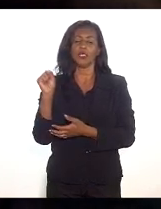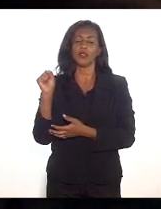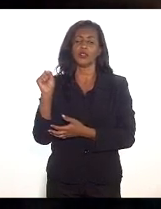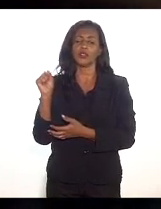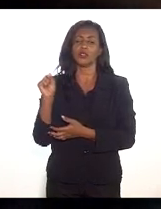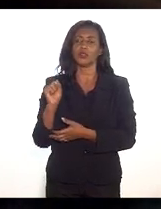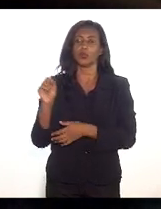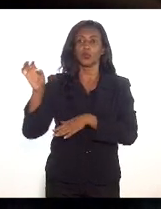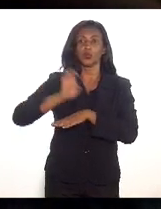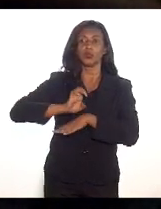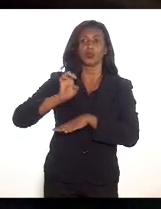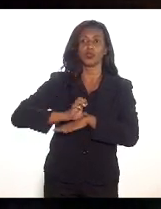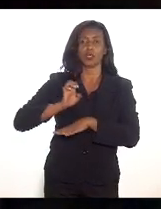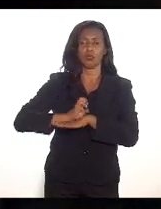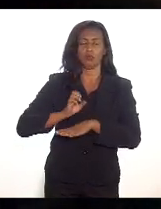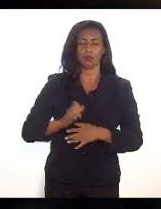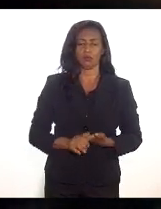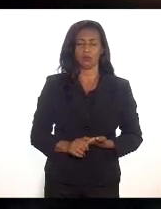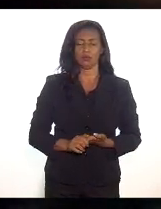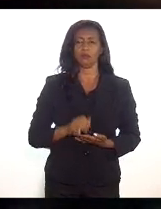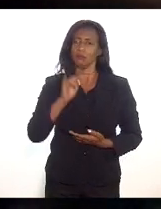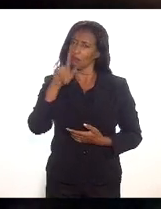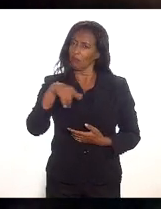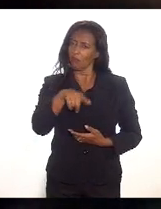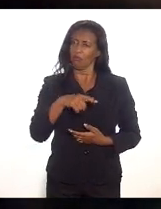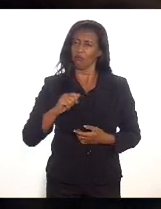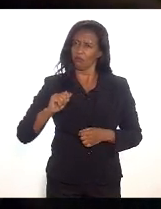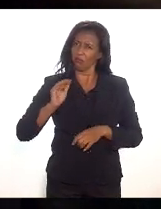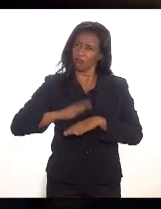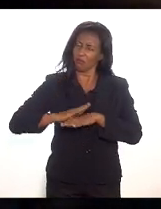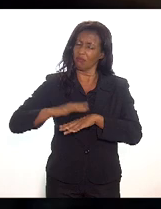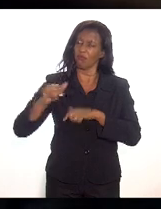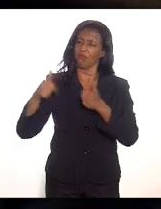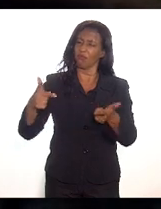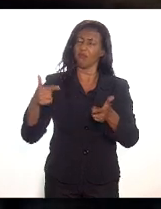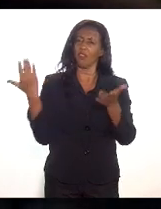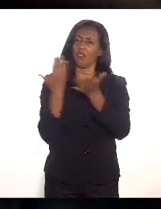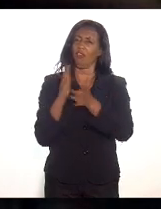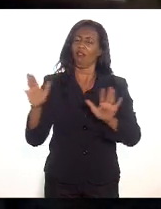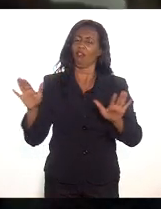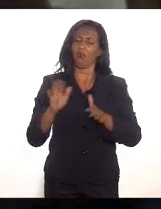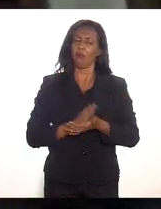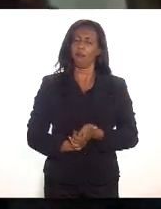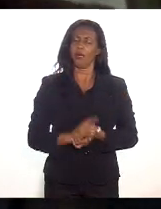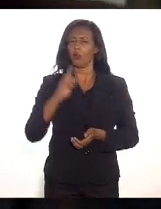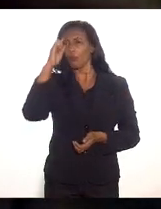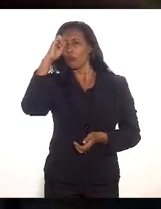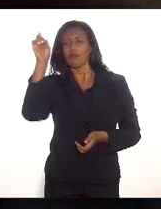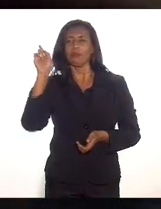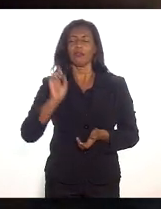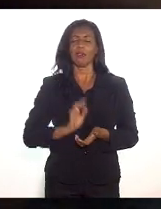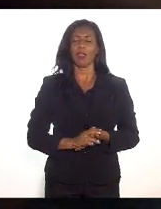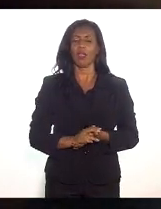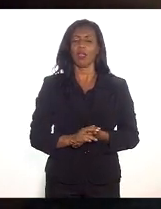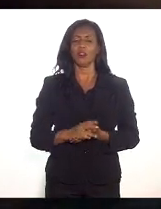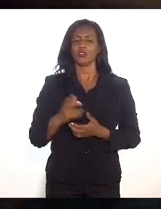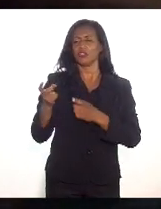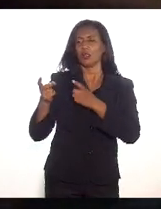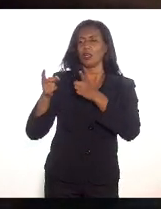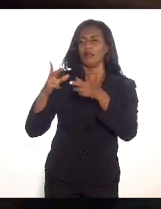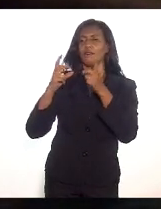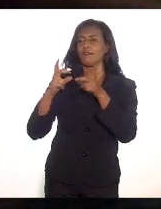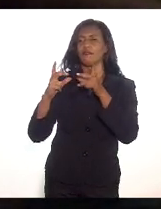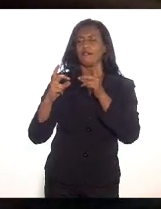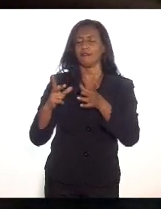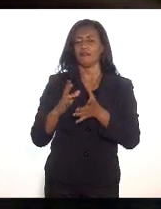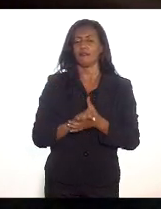nosso Estado. É isso que a gente tem que fazer. Acabar com essa ideia de que a privatização vai resolver todos